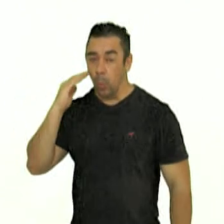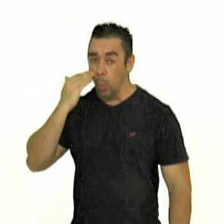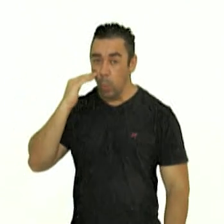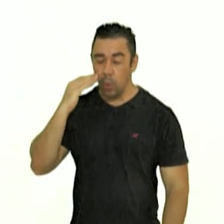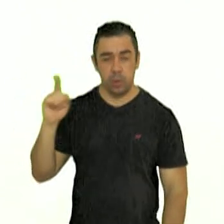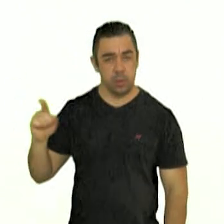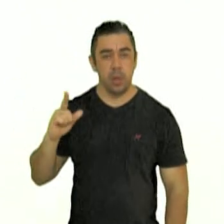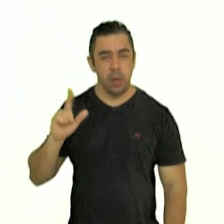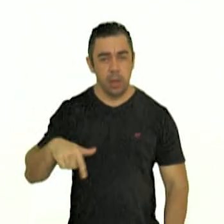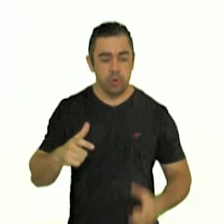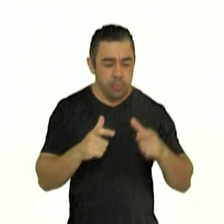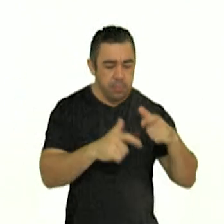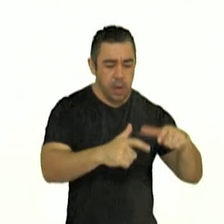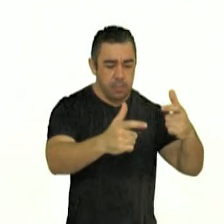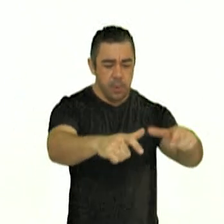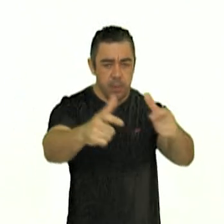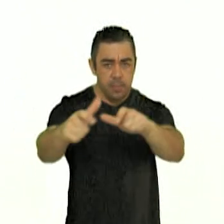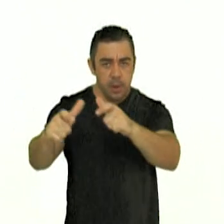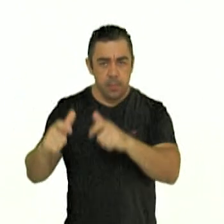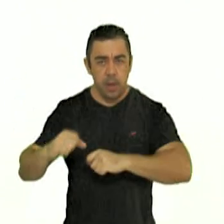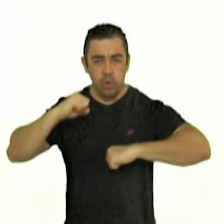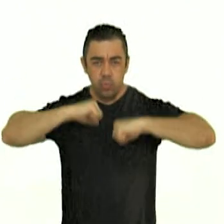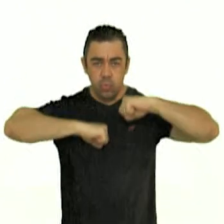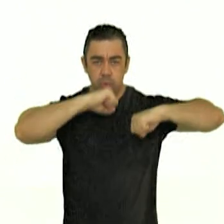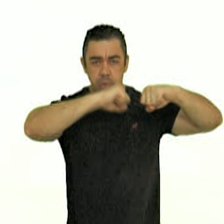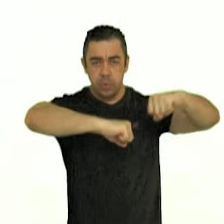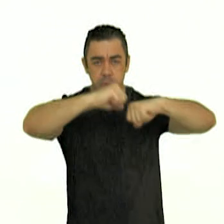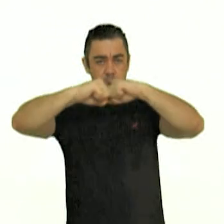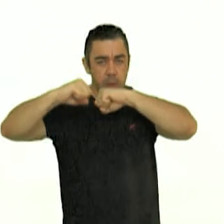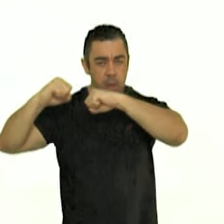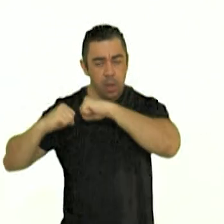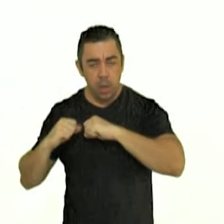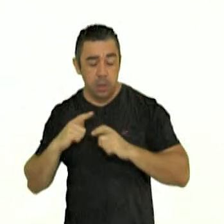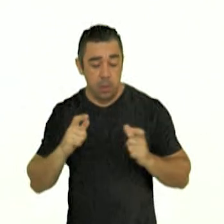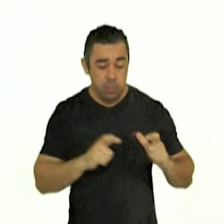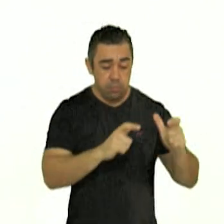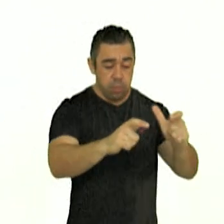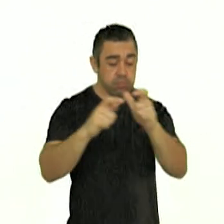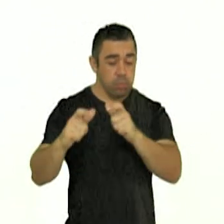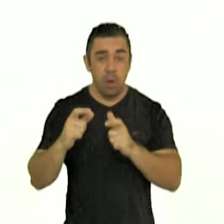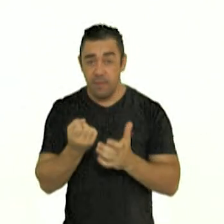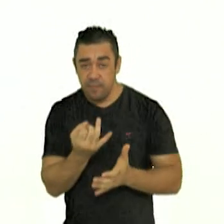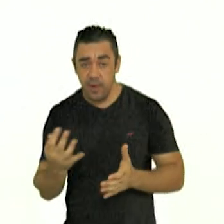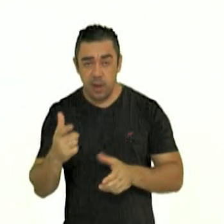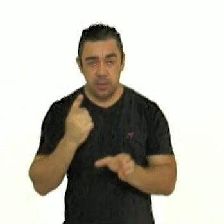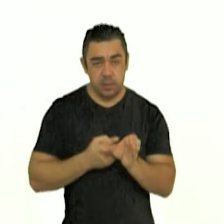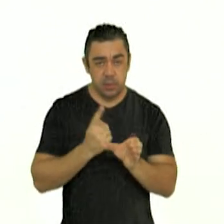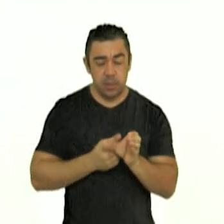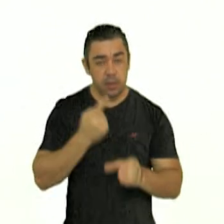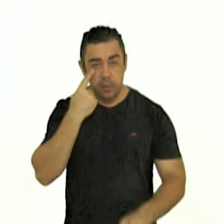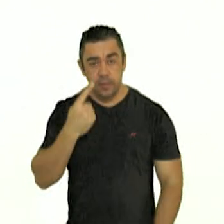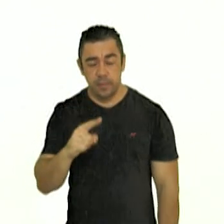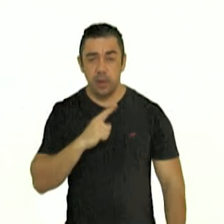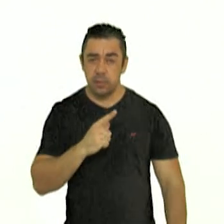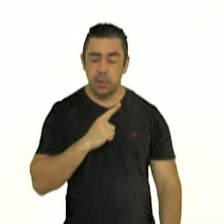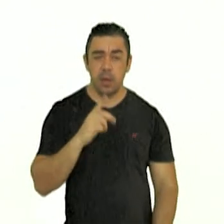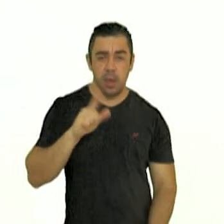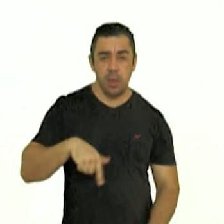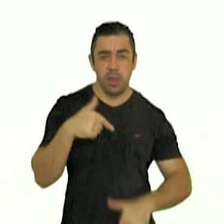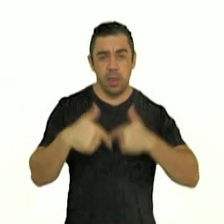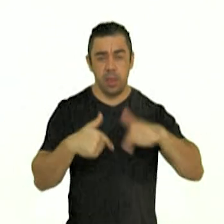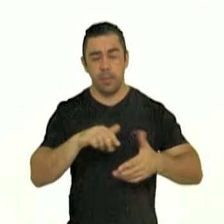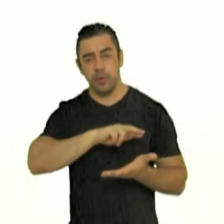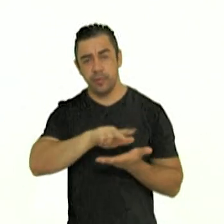grandes parques industriais, né? Eles abarcam várias cidades, né? Então você tem várias atividades econômicas